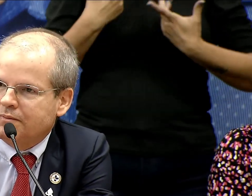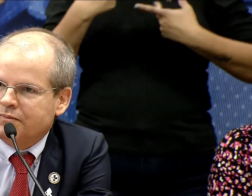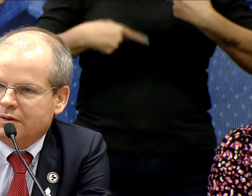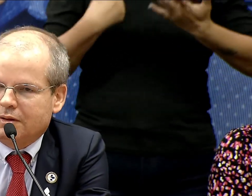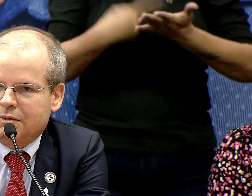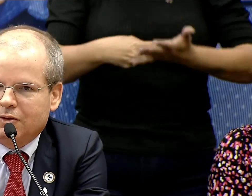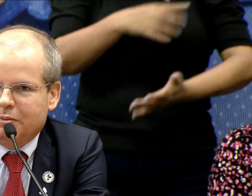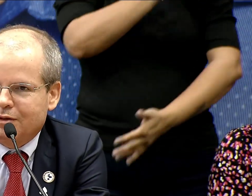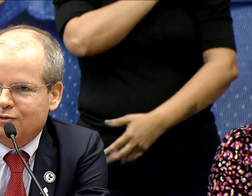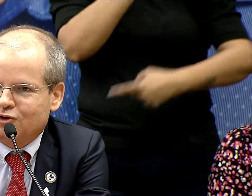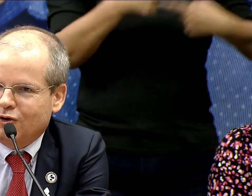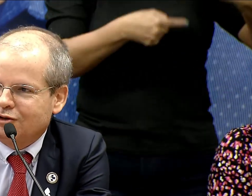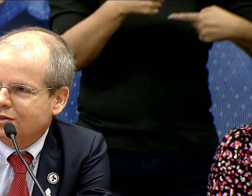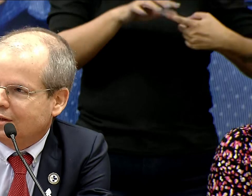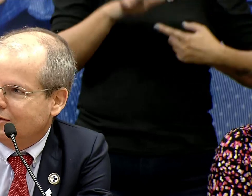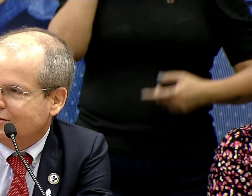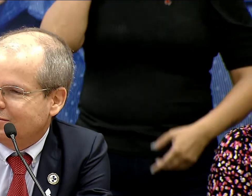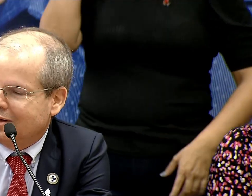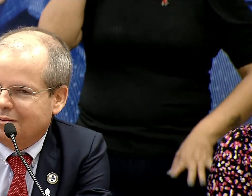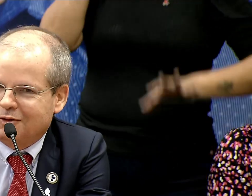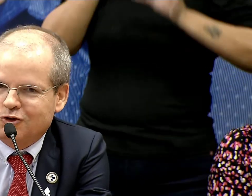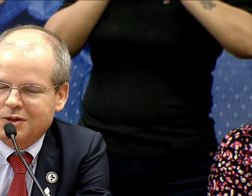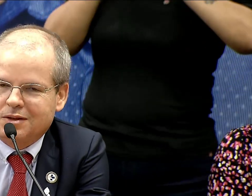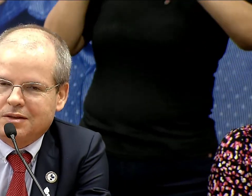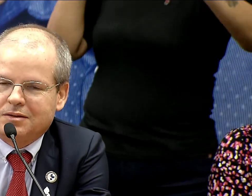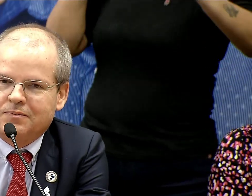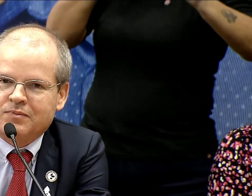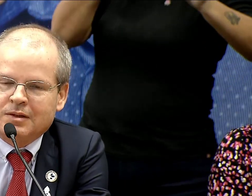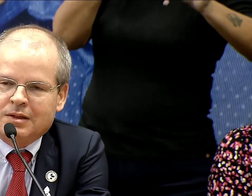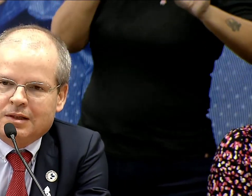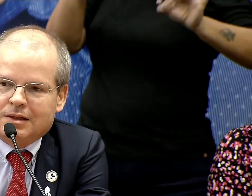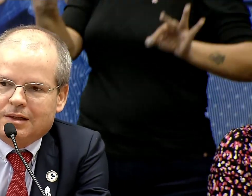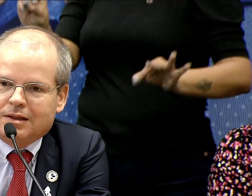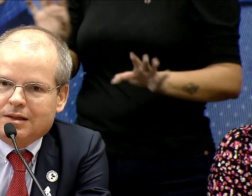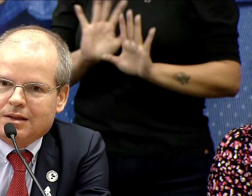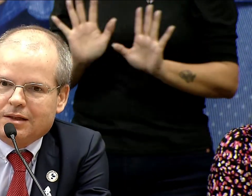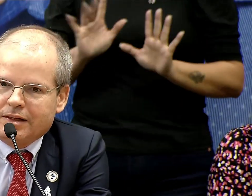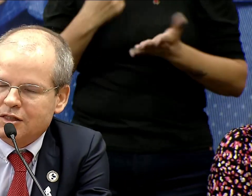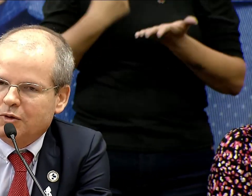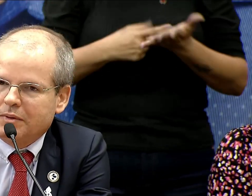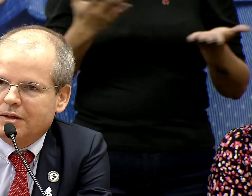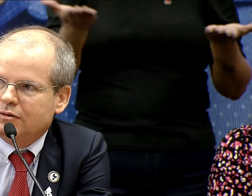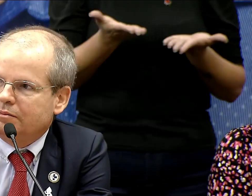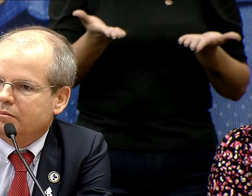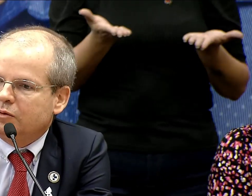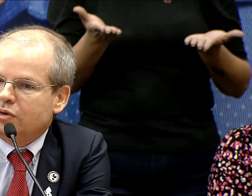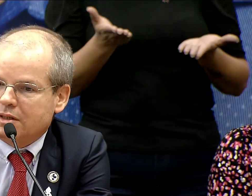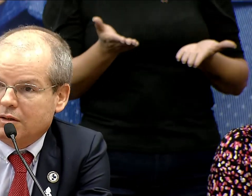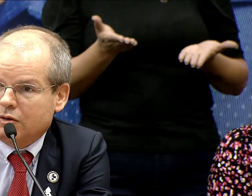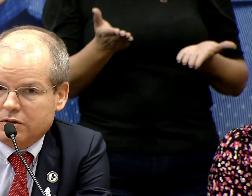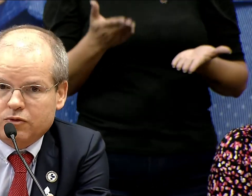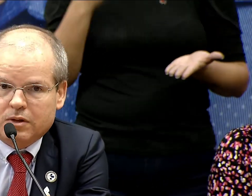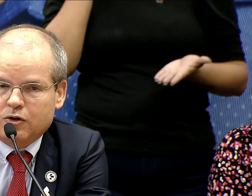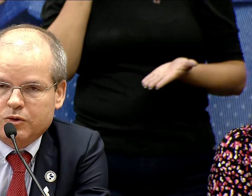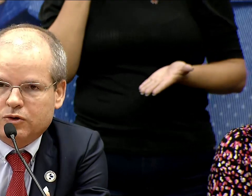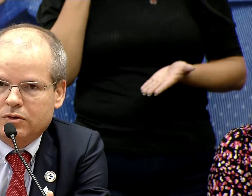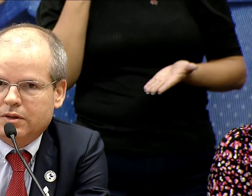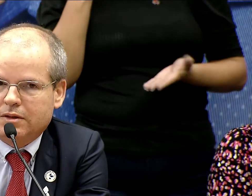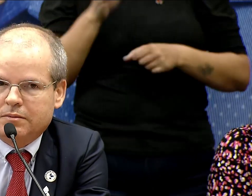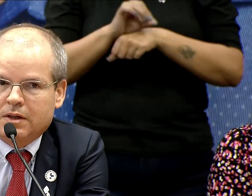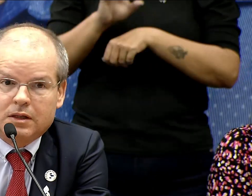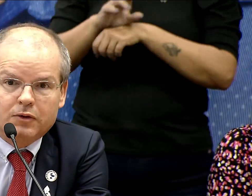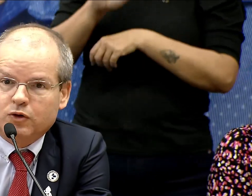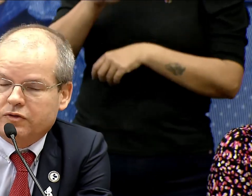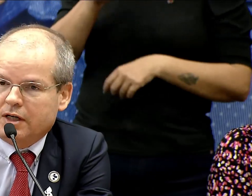político, né, e não apenas um sonho distante para 2030. E, nesse momento, considerando, inclusive, o que o Drauro mostrou,